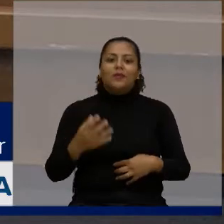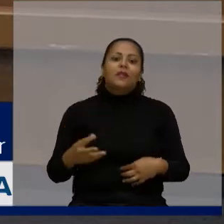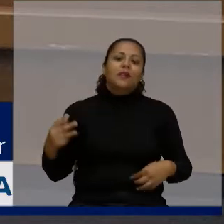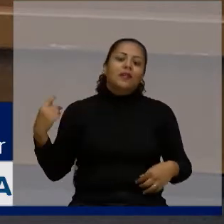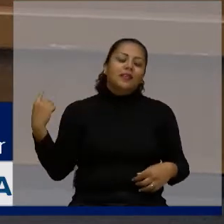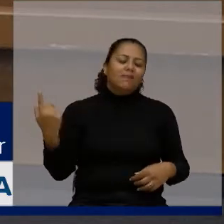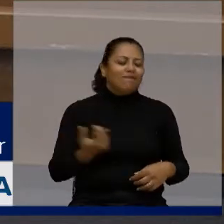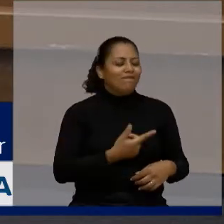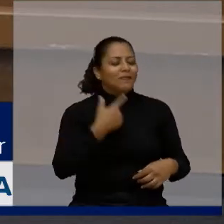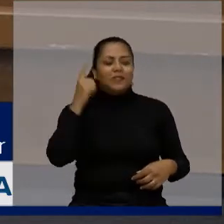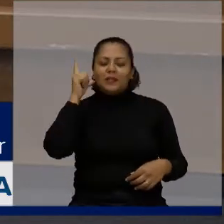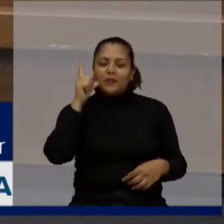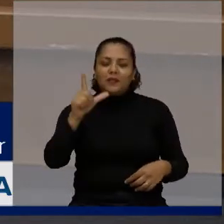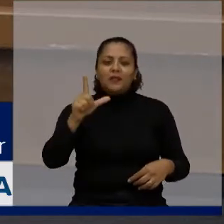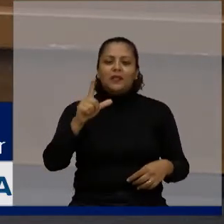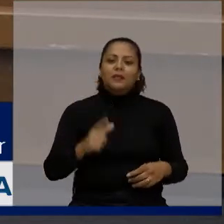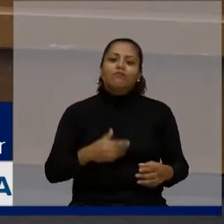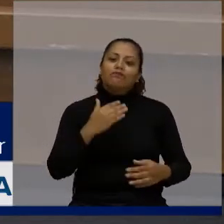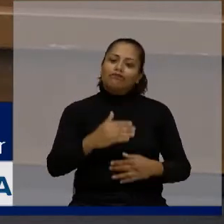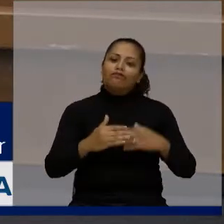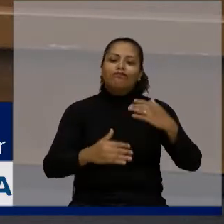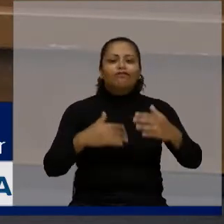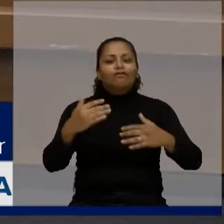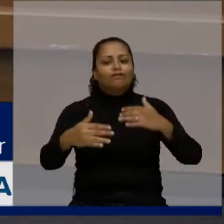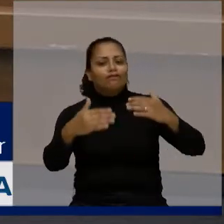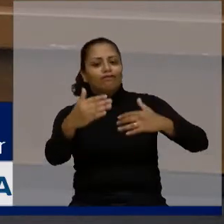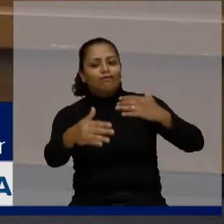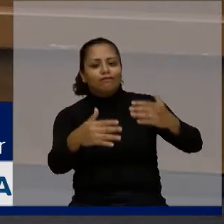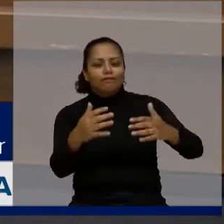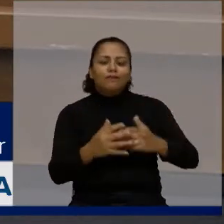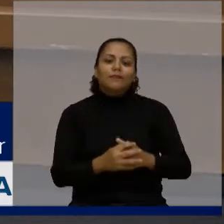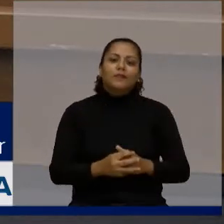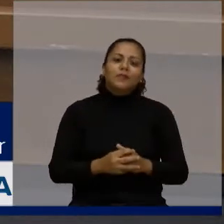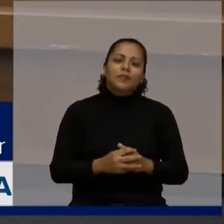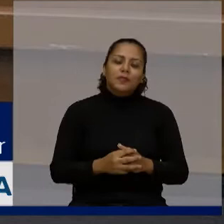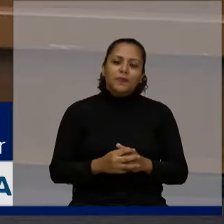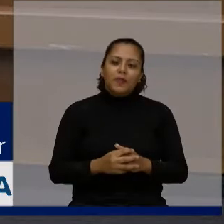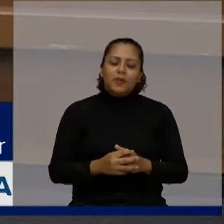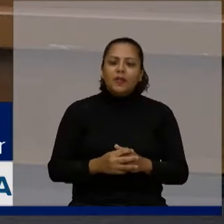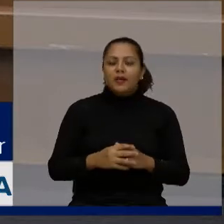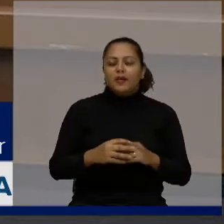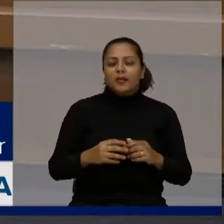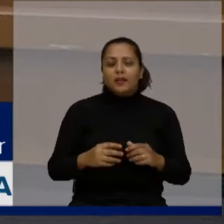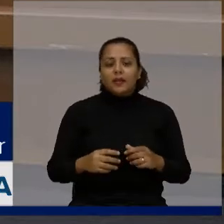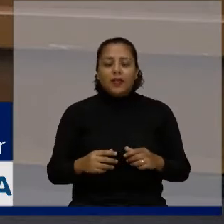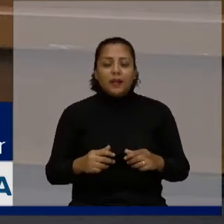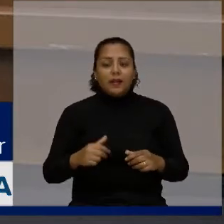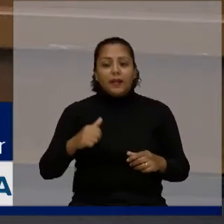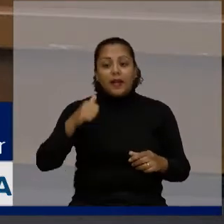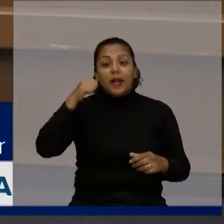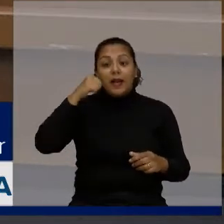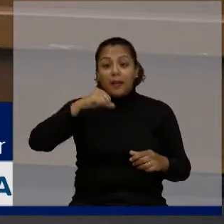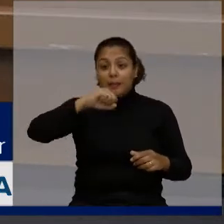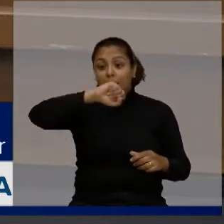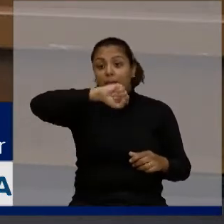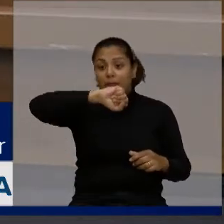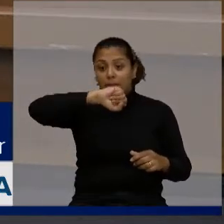conquistando passo a passo. E que uma mãe aqui falou é a questão